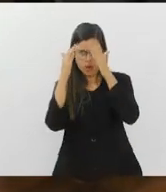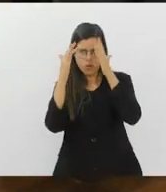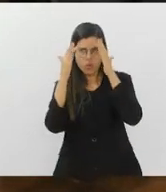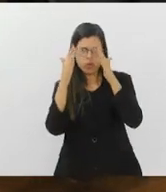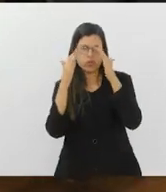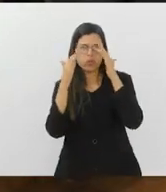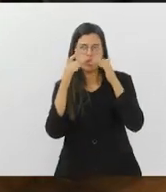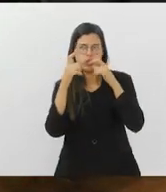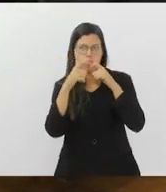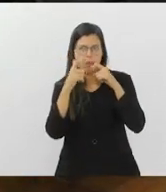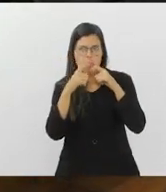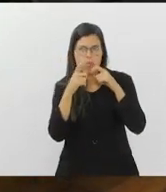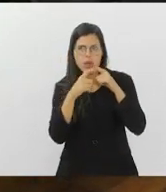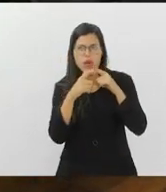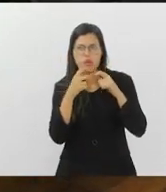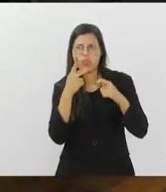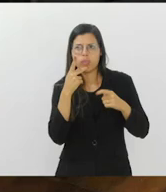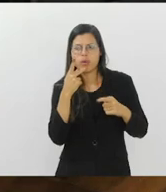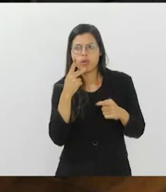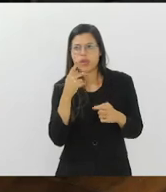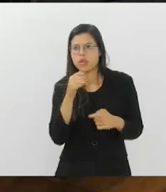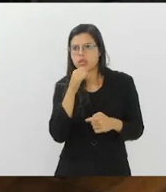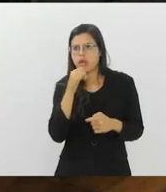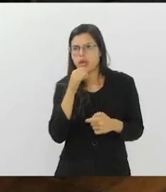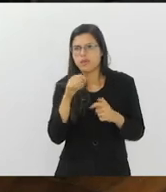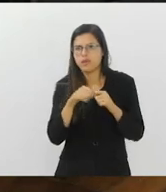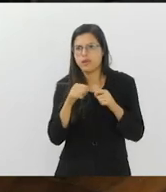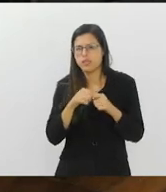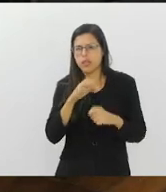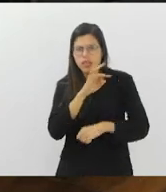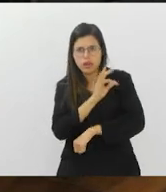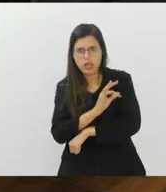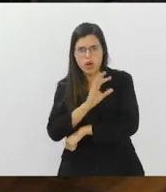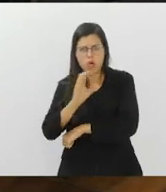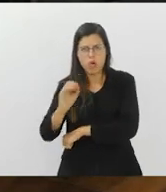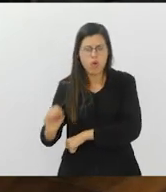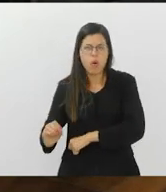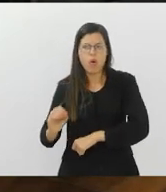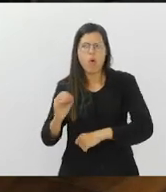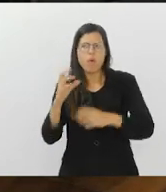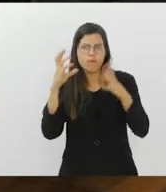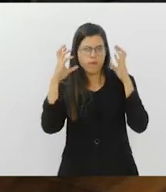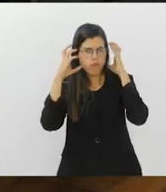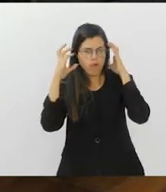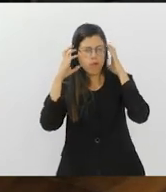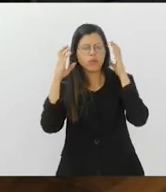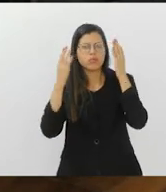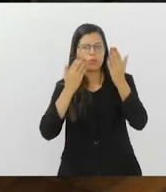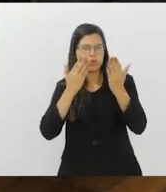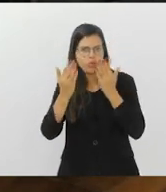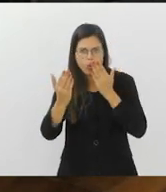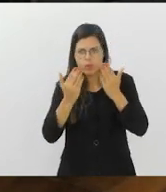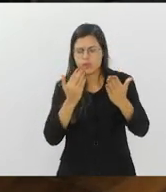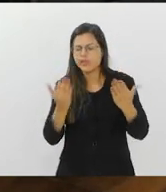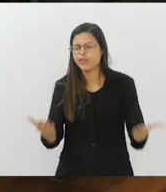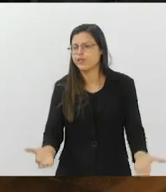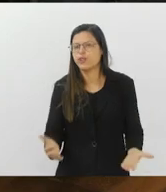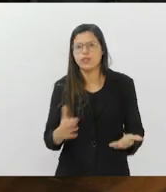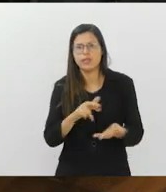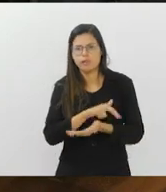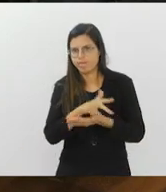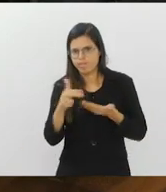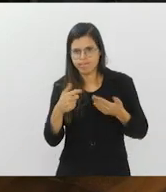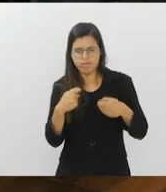lá a determinação, meu filho vai fazer TO, fono, vai fazer psicologia, enfim, vai fazer o que for